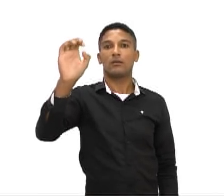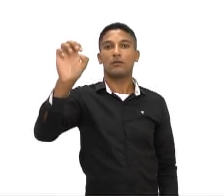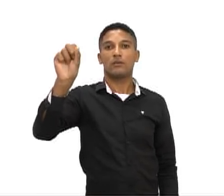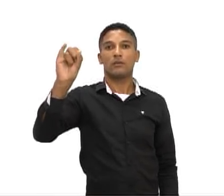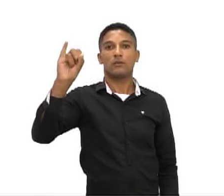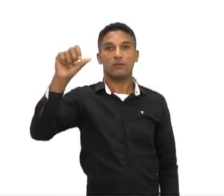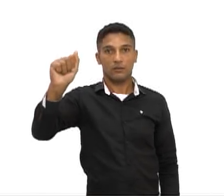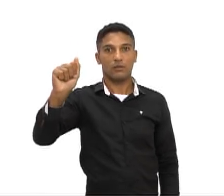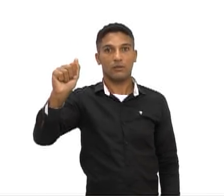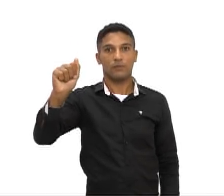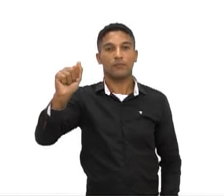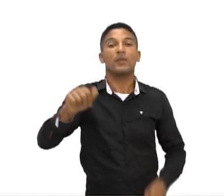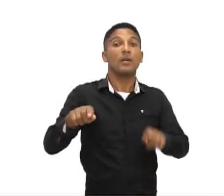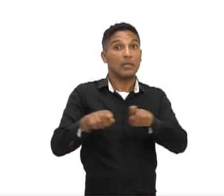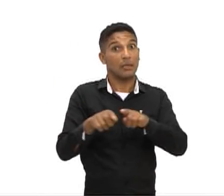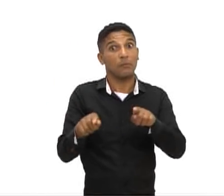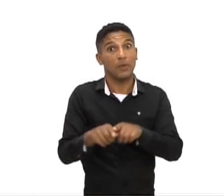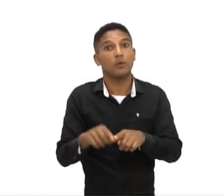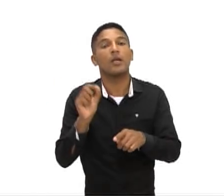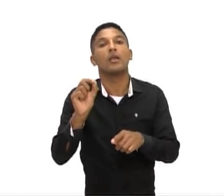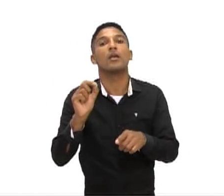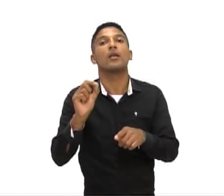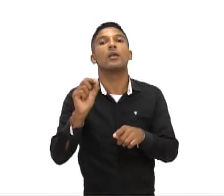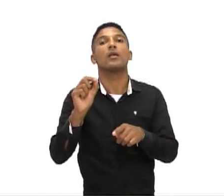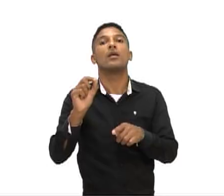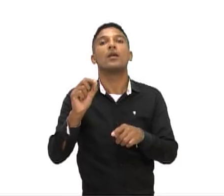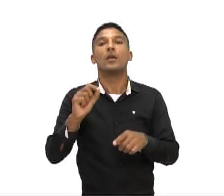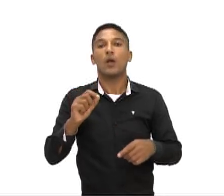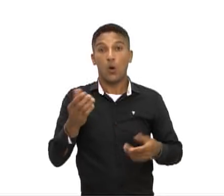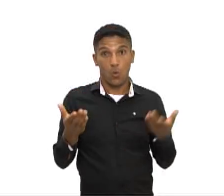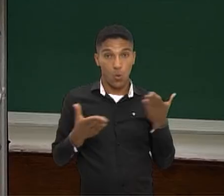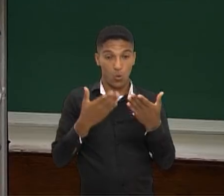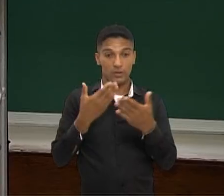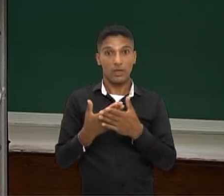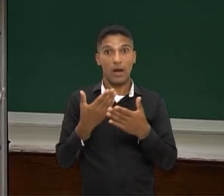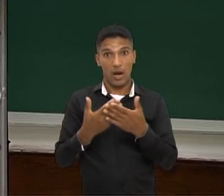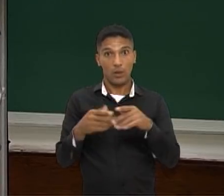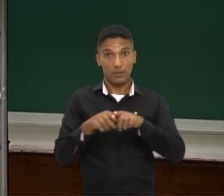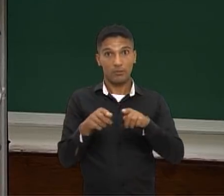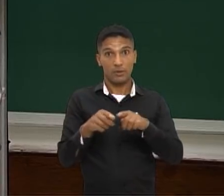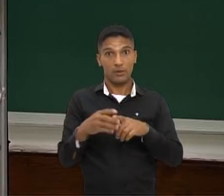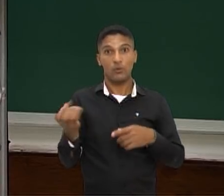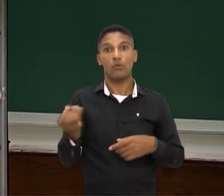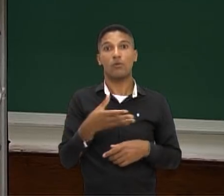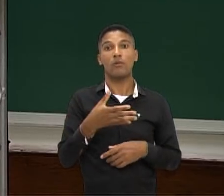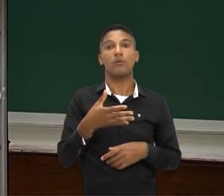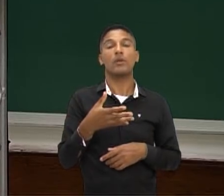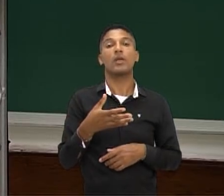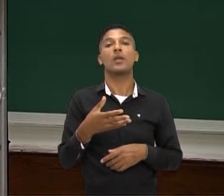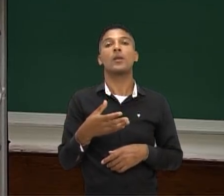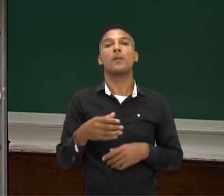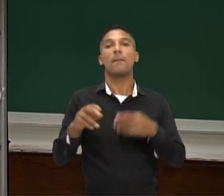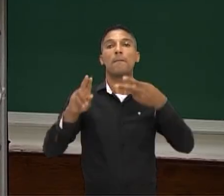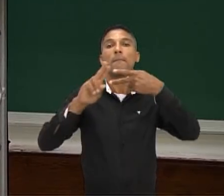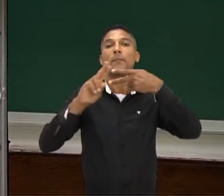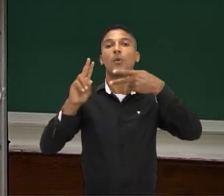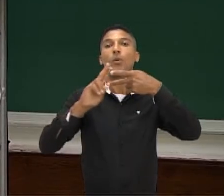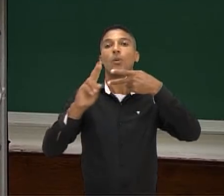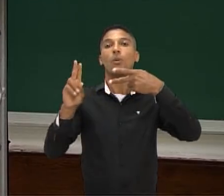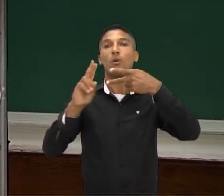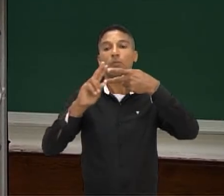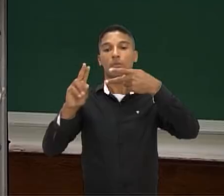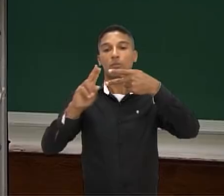este, esse e aquele, né? Esse é um elemento novo na nossa aula aí com relação aos aspectos gramaticais. E